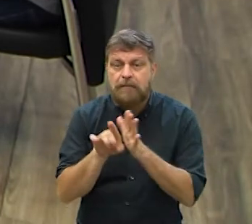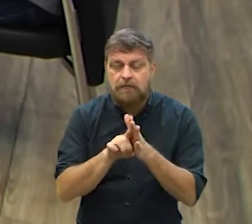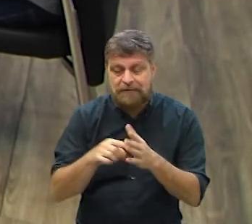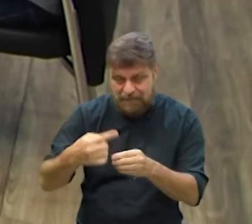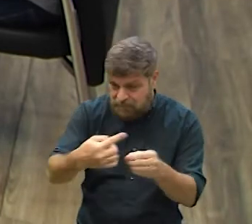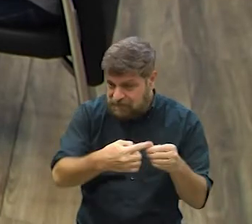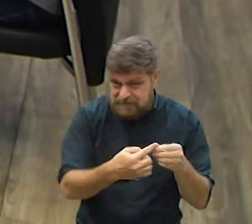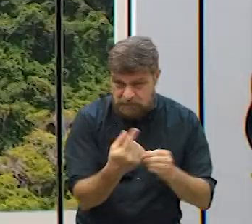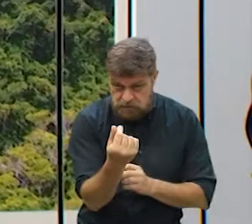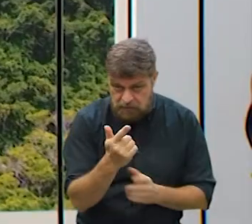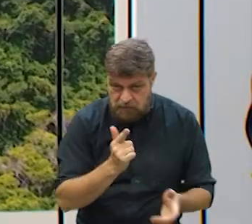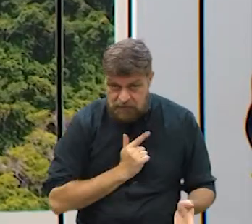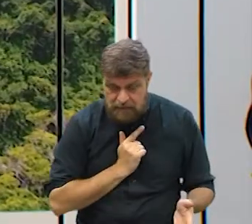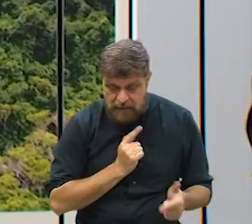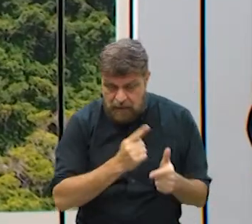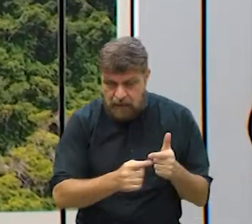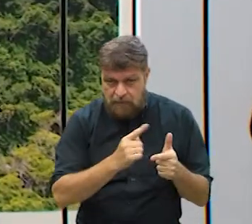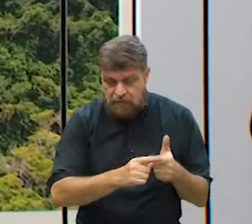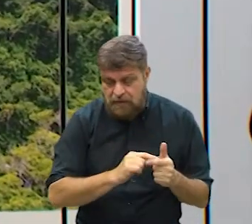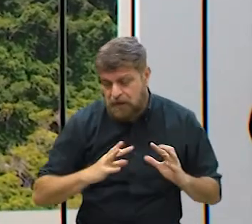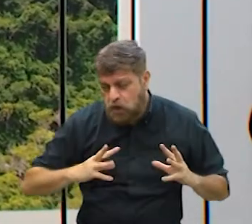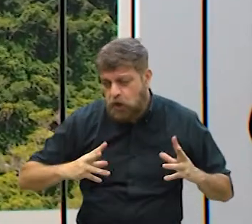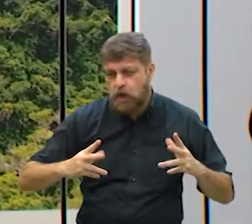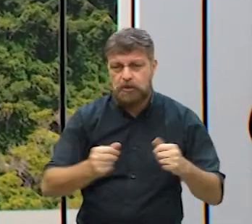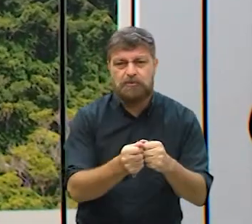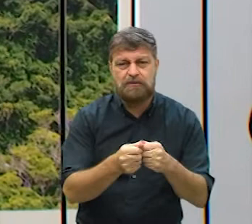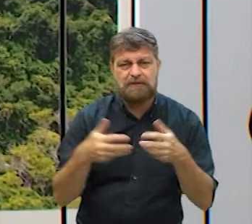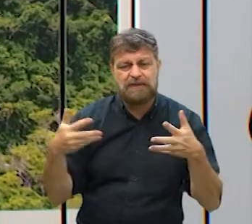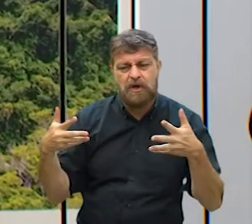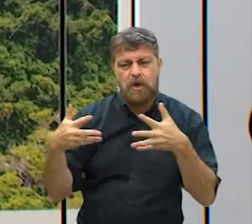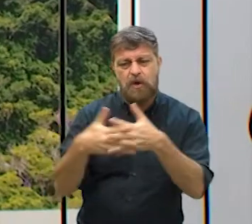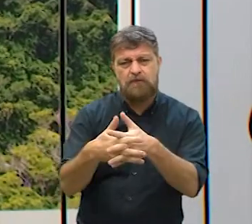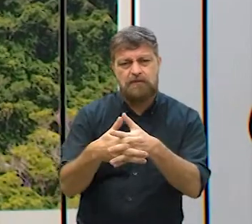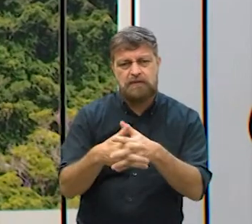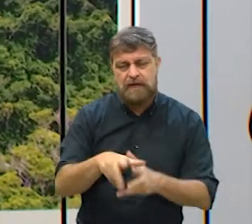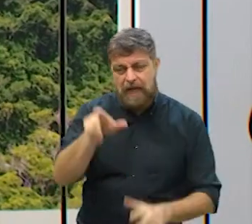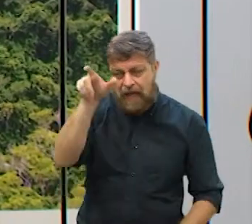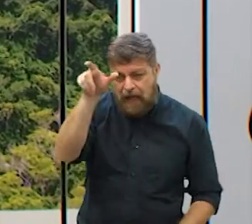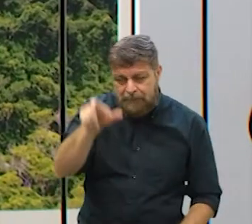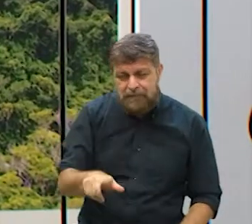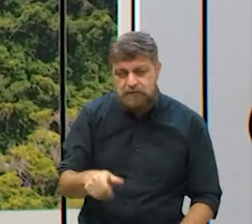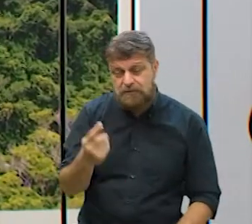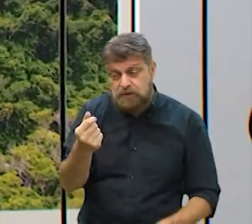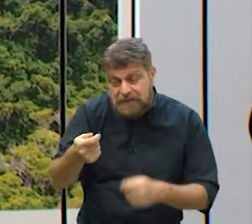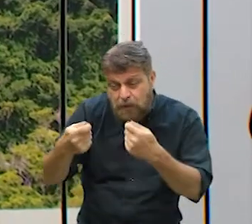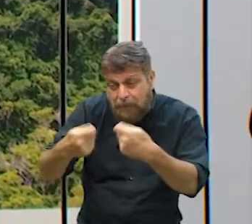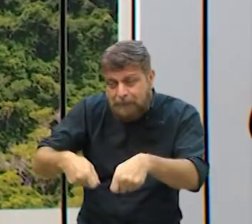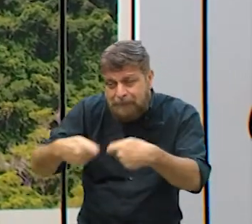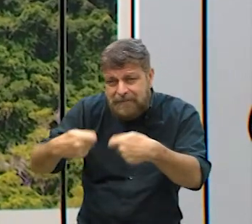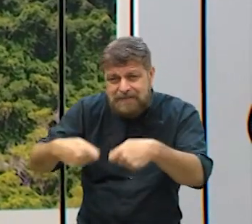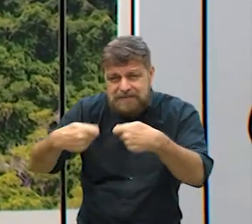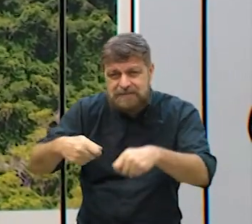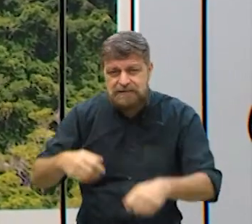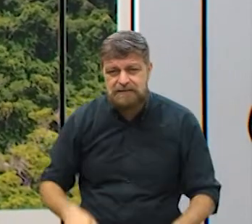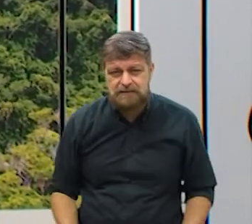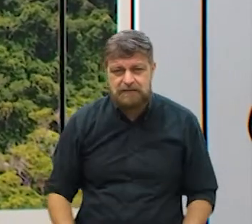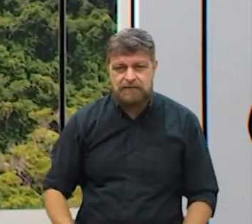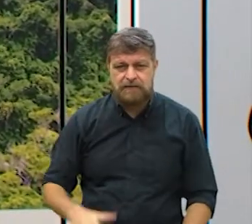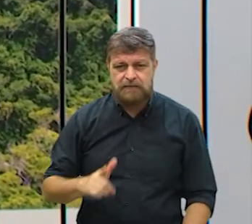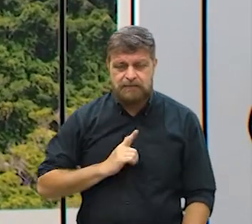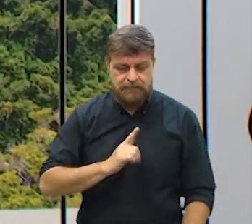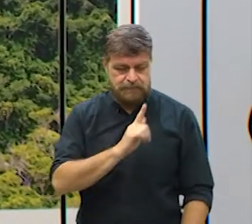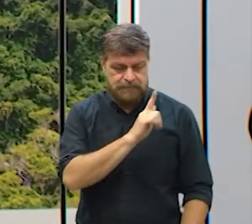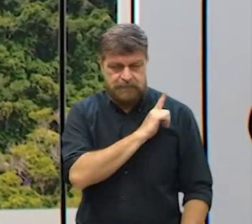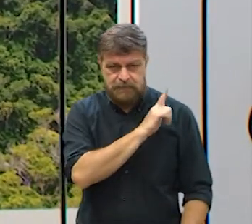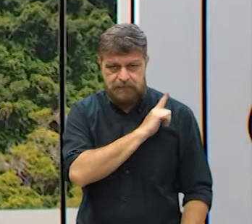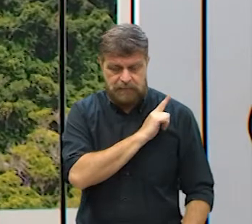tem problema? Quer dizer, eles confundem aquele que vai precisar ter a sua gerência